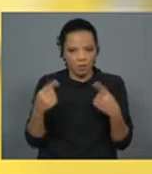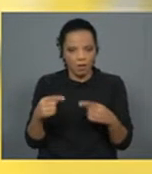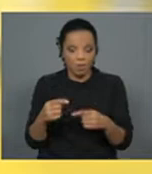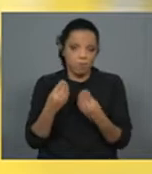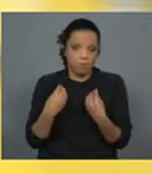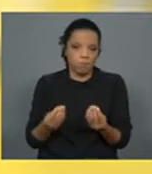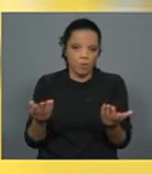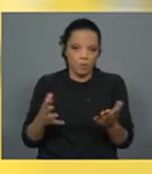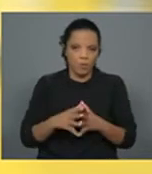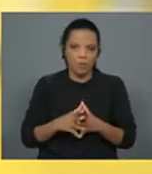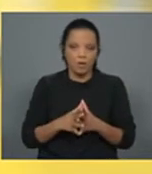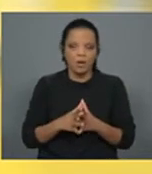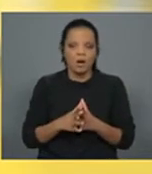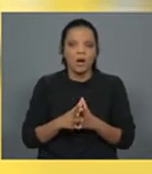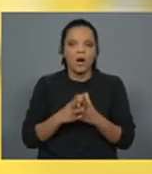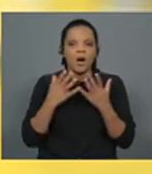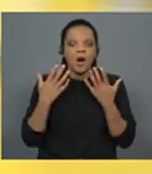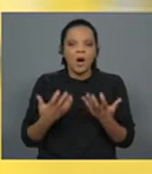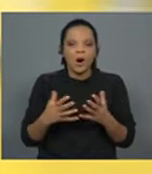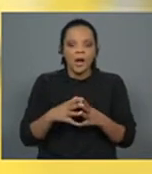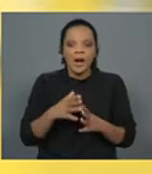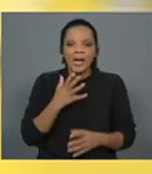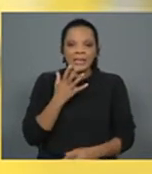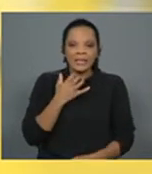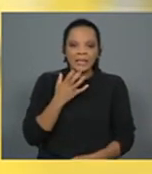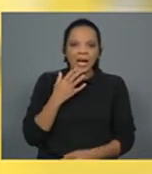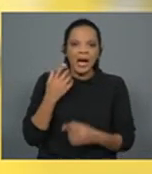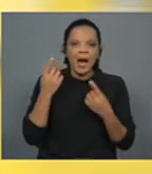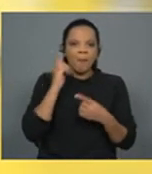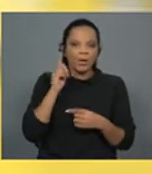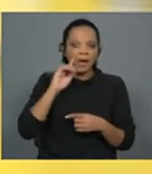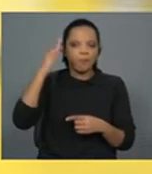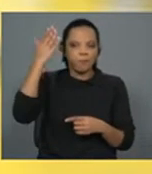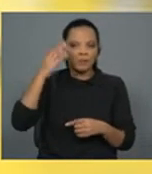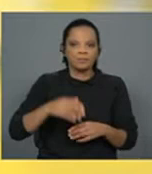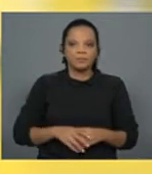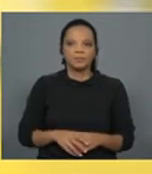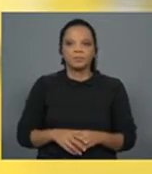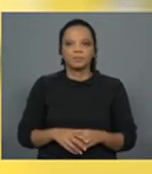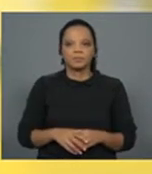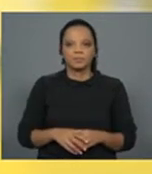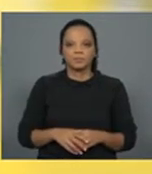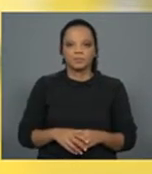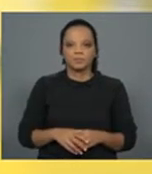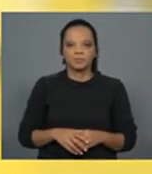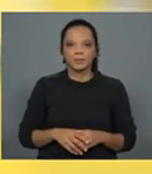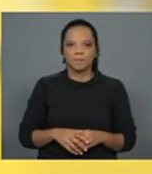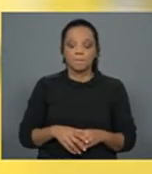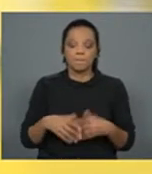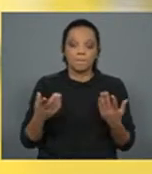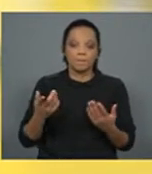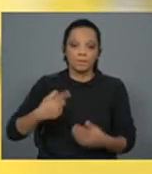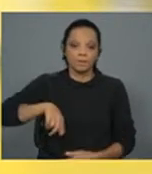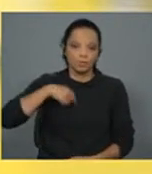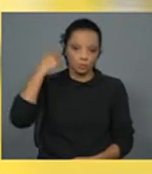bom. Agora, a prevenção é muito mais importante. Este é nós pensamos, ou